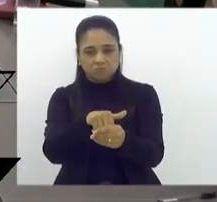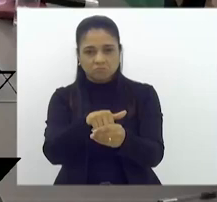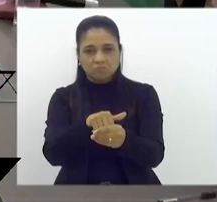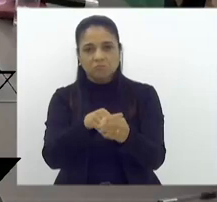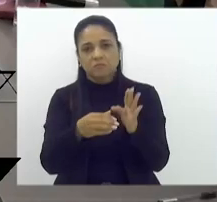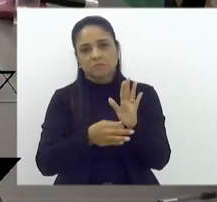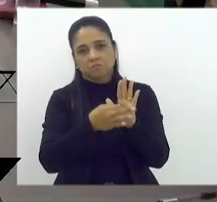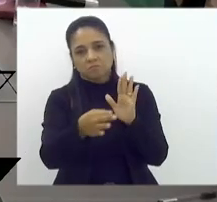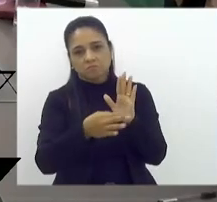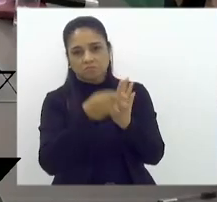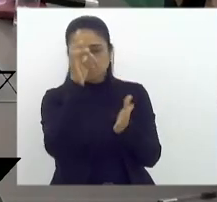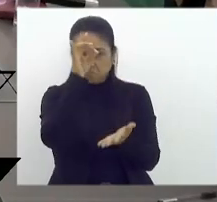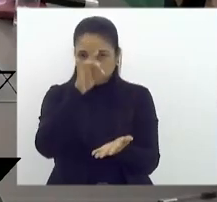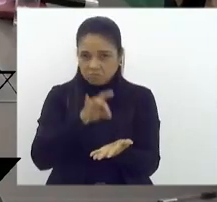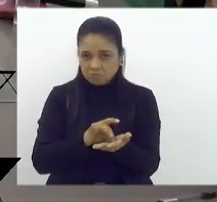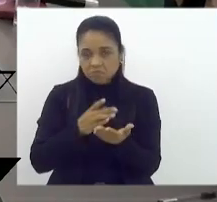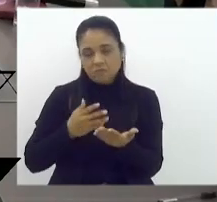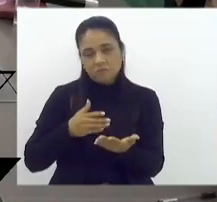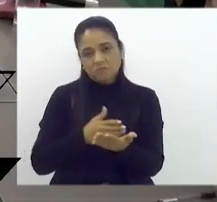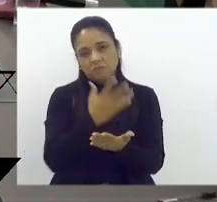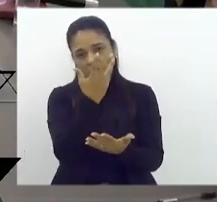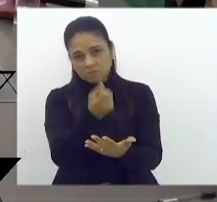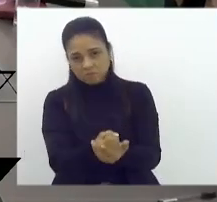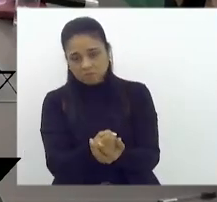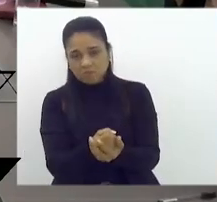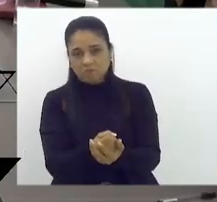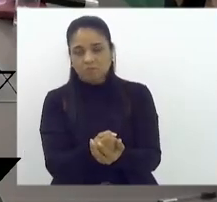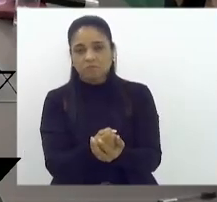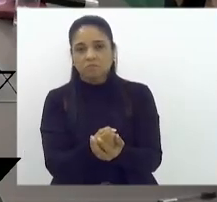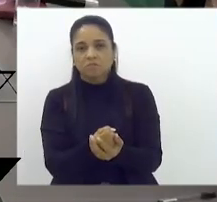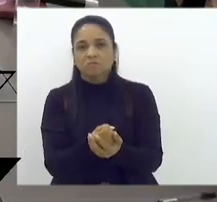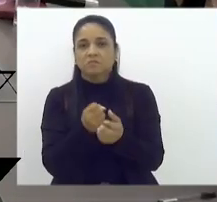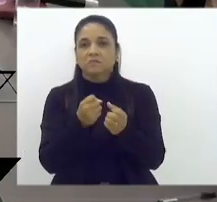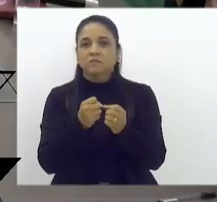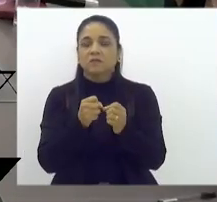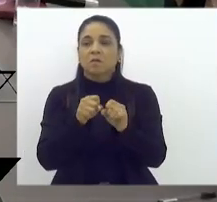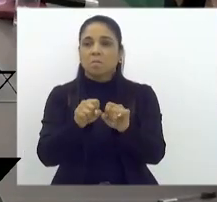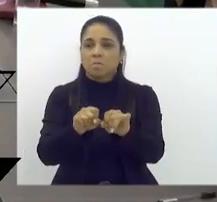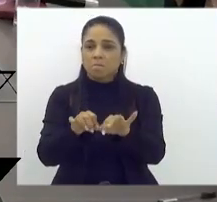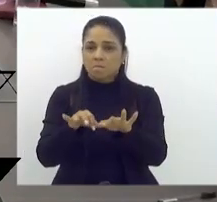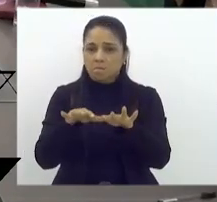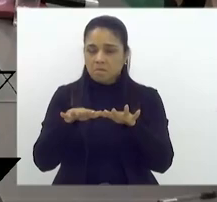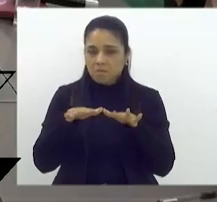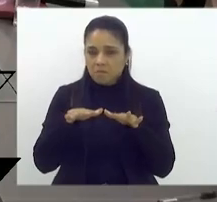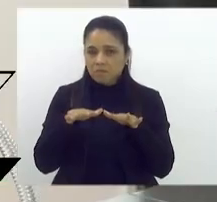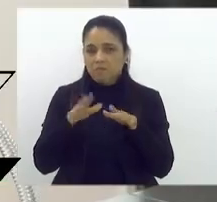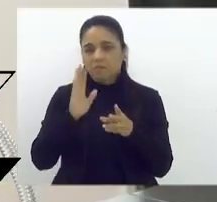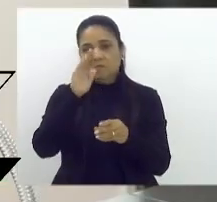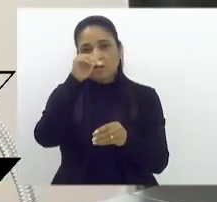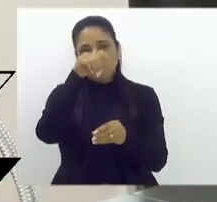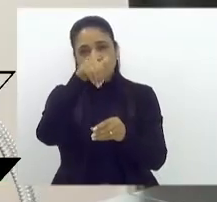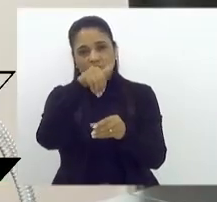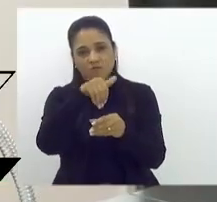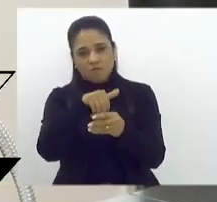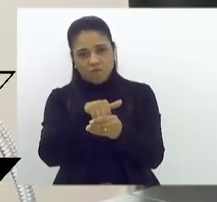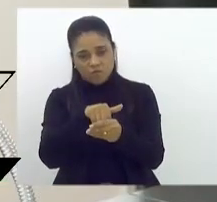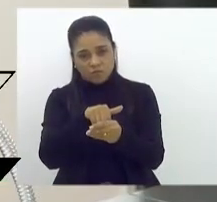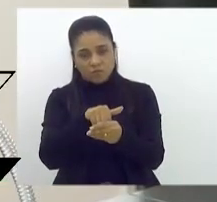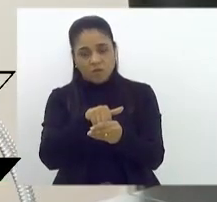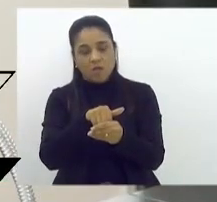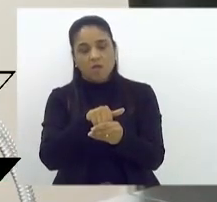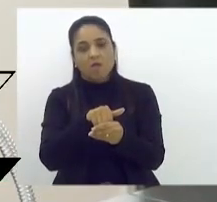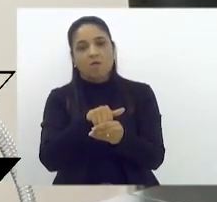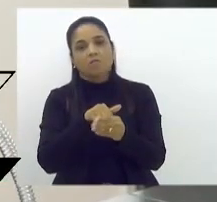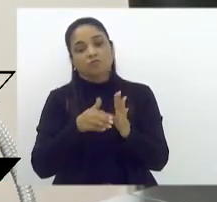pareceres originais aprovados. E peço vênia ao plenário novamente para votar, obviamente, ressalvados aqueles que